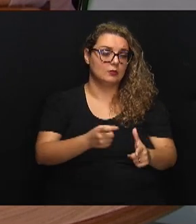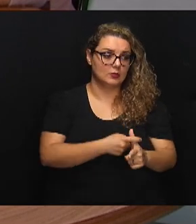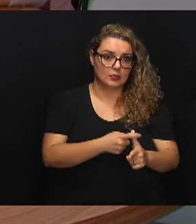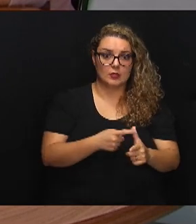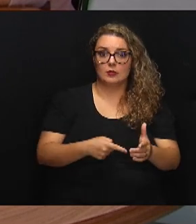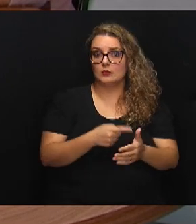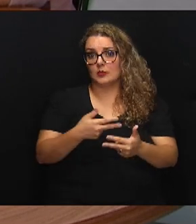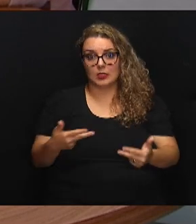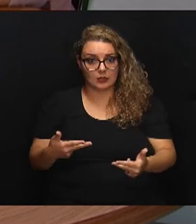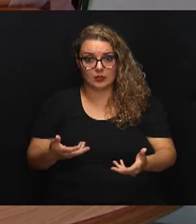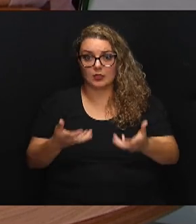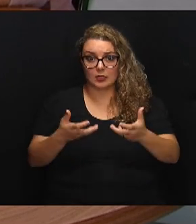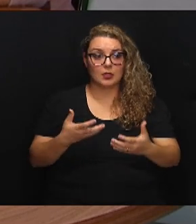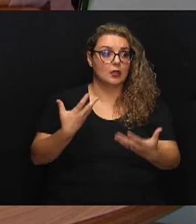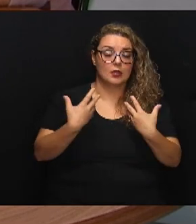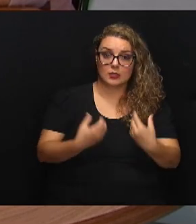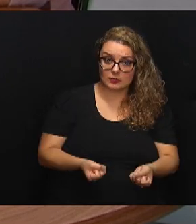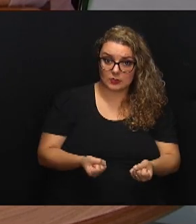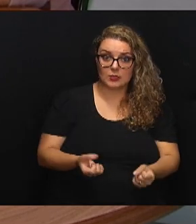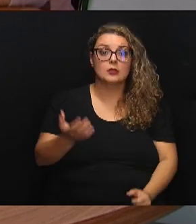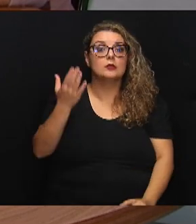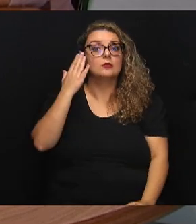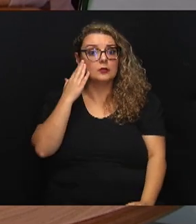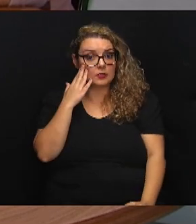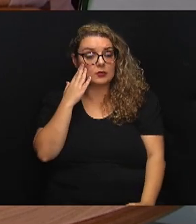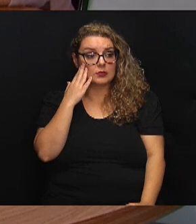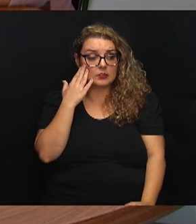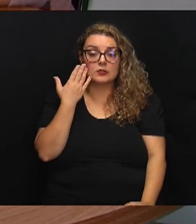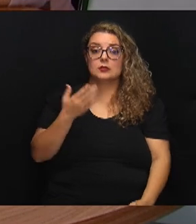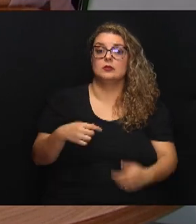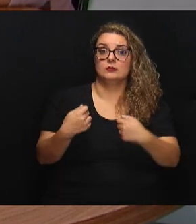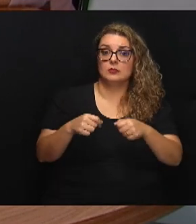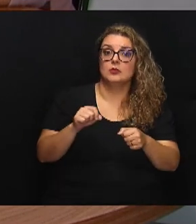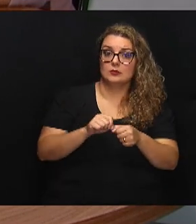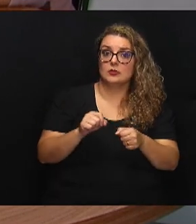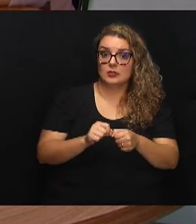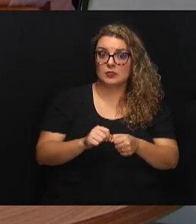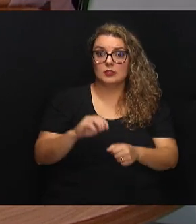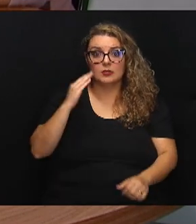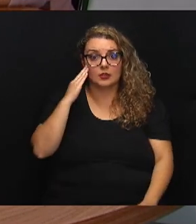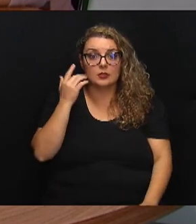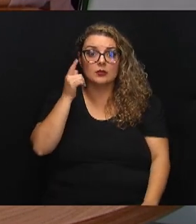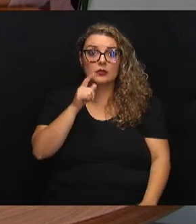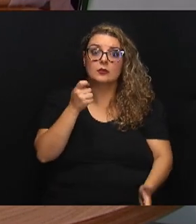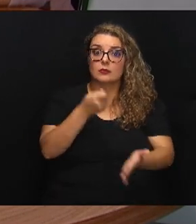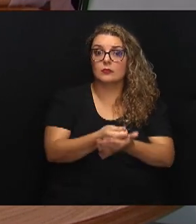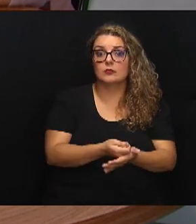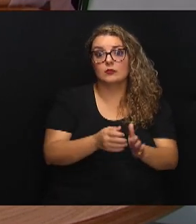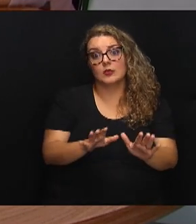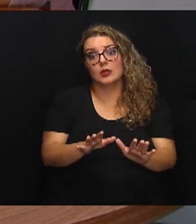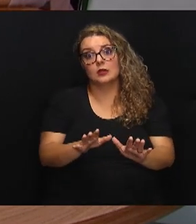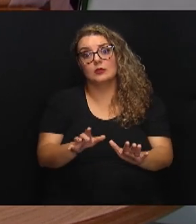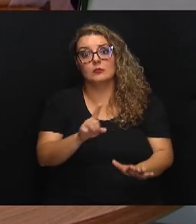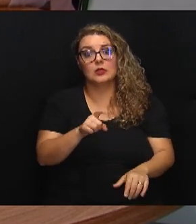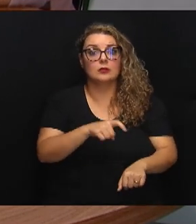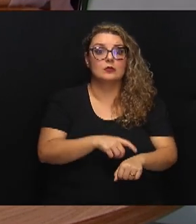ela quer receber. E ela vai entender, e você tem que fazer se entender, que você consegue pagar, porém talvez não naquele momento e